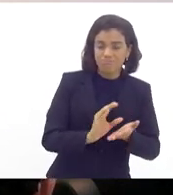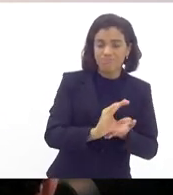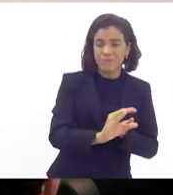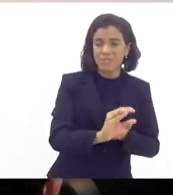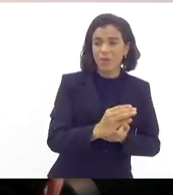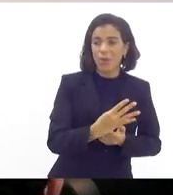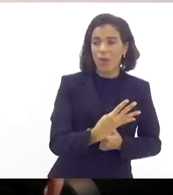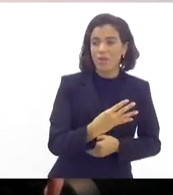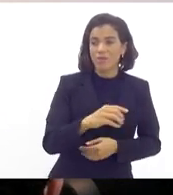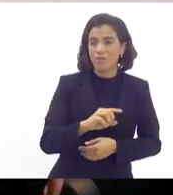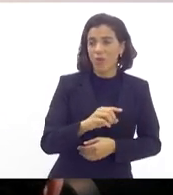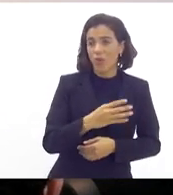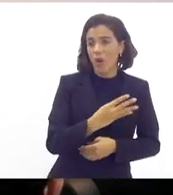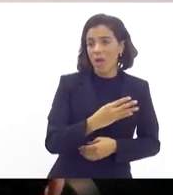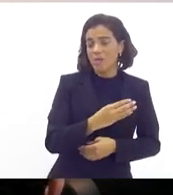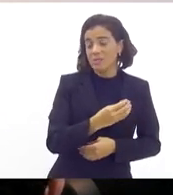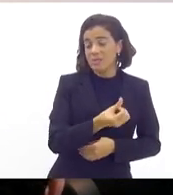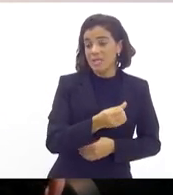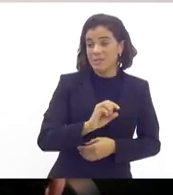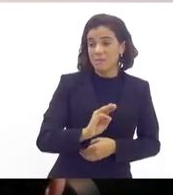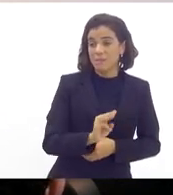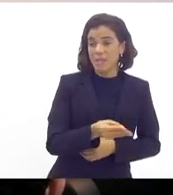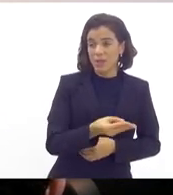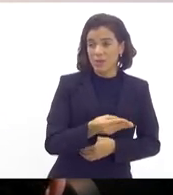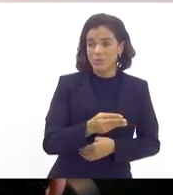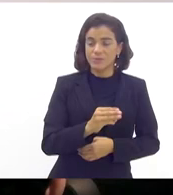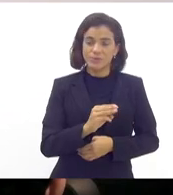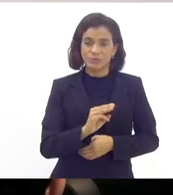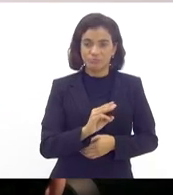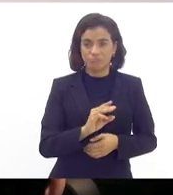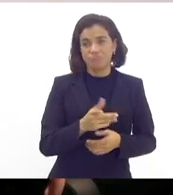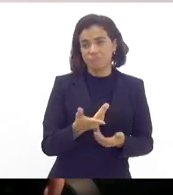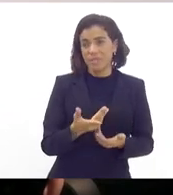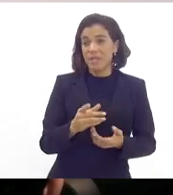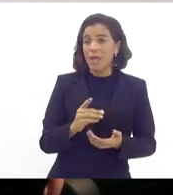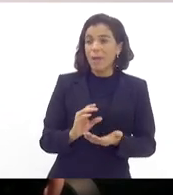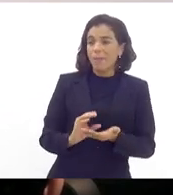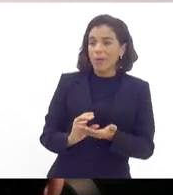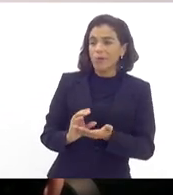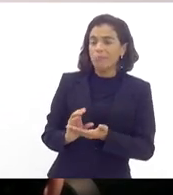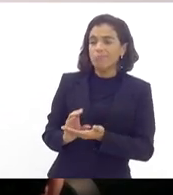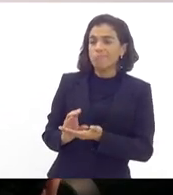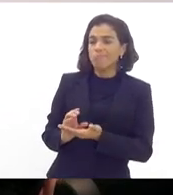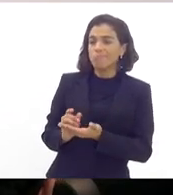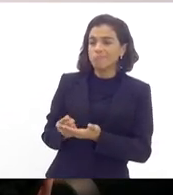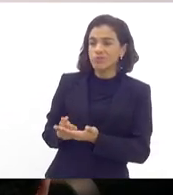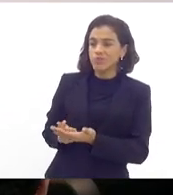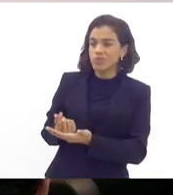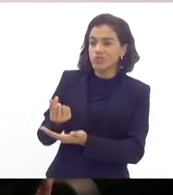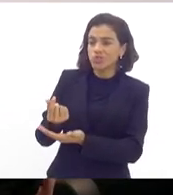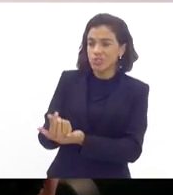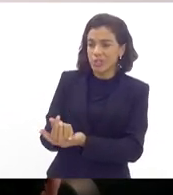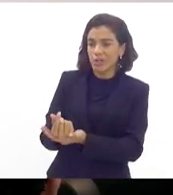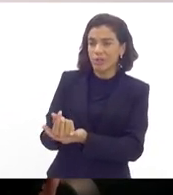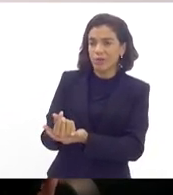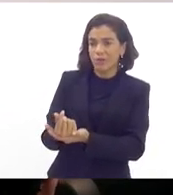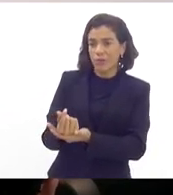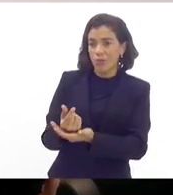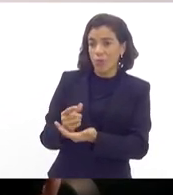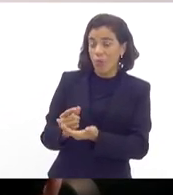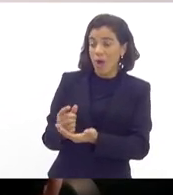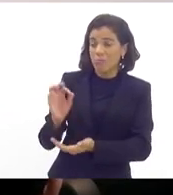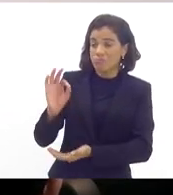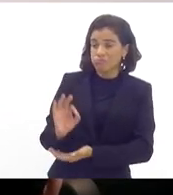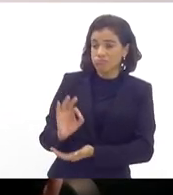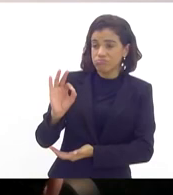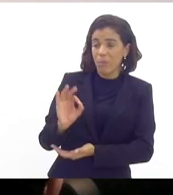é bastante coisa, 6 milhões de ocupações. Então, na medida que a gente coloca uma receita que em risco, coloca uma alíquota que